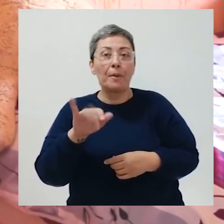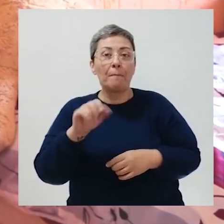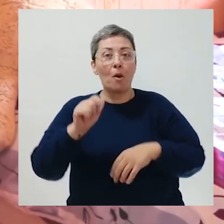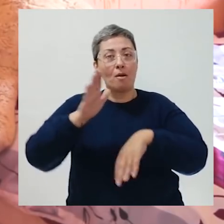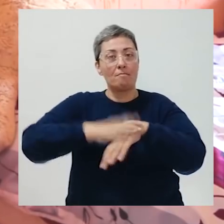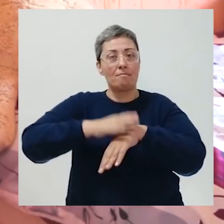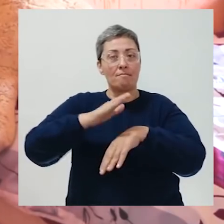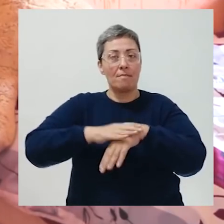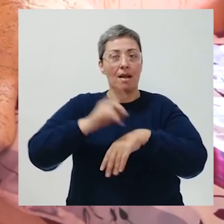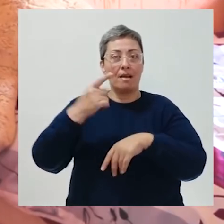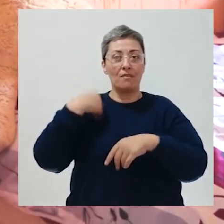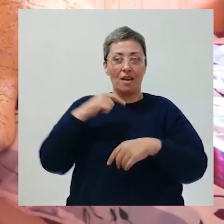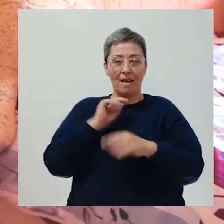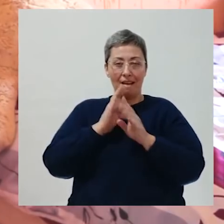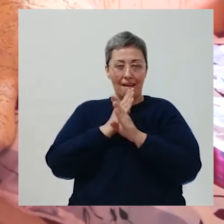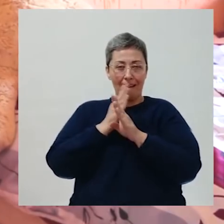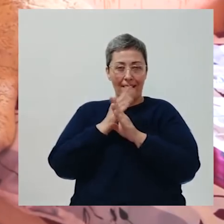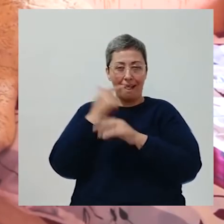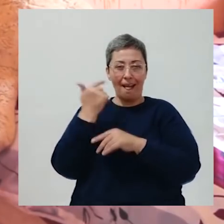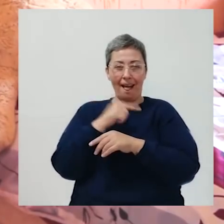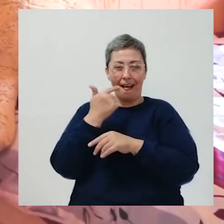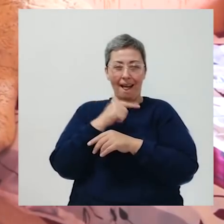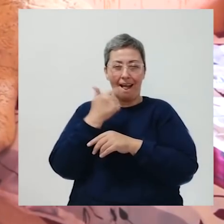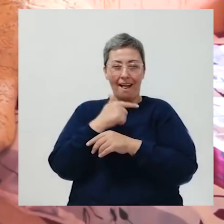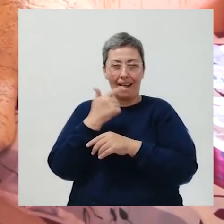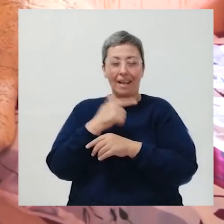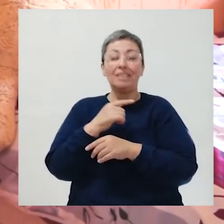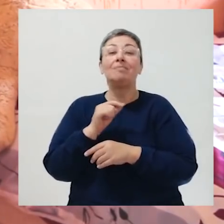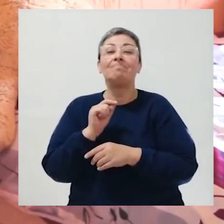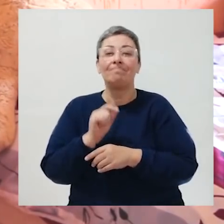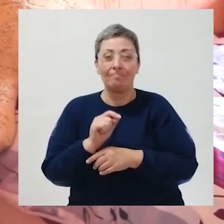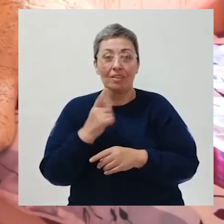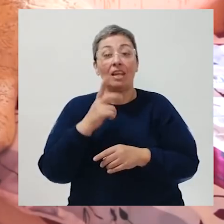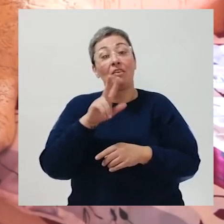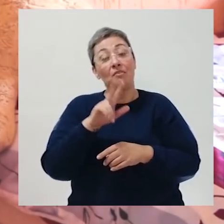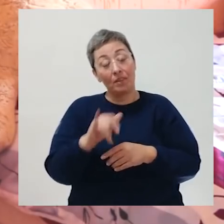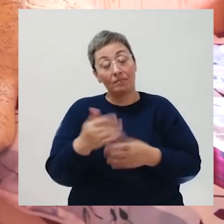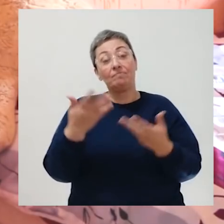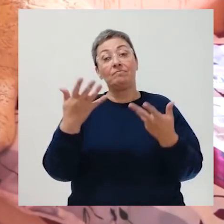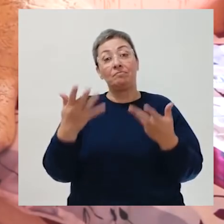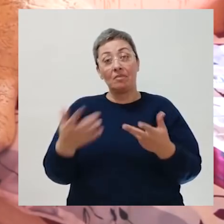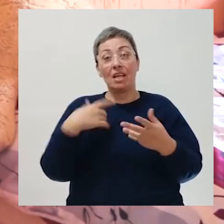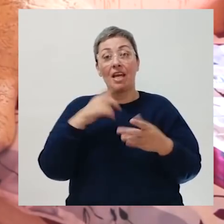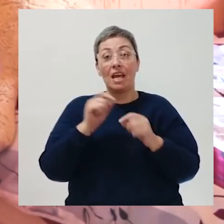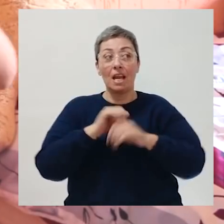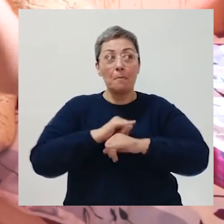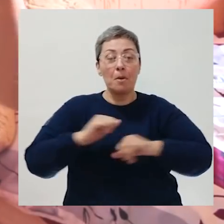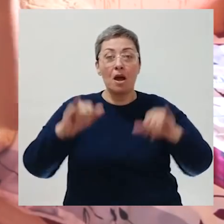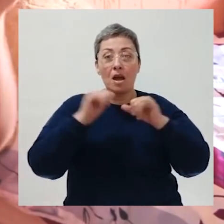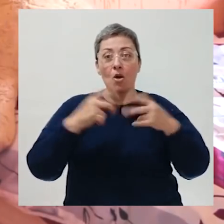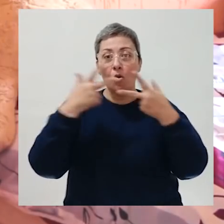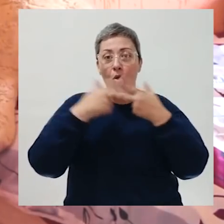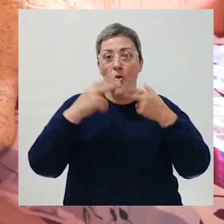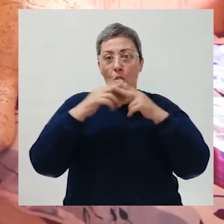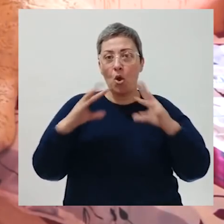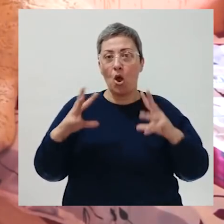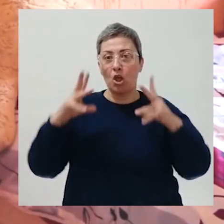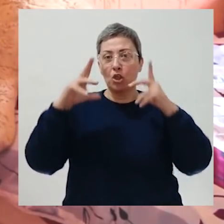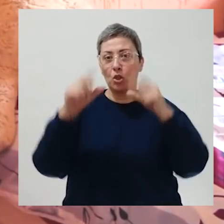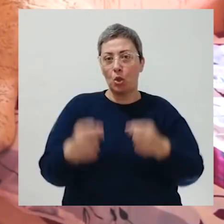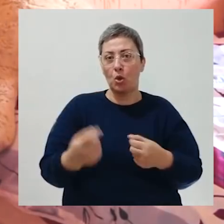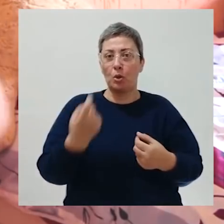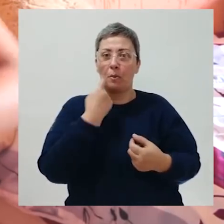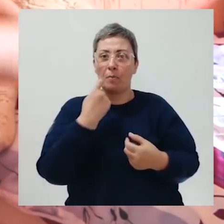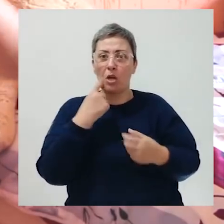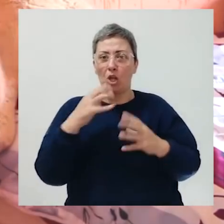O Pipoca estava lá do outro lado, rindo, rindo e rindo. E foi assim. Ele espalhou essa fofoca para todos